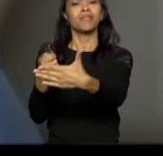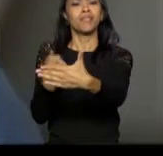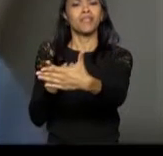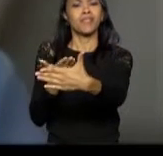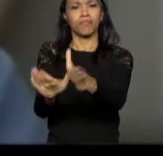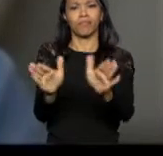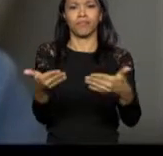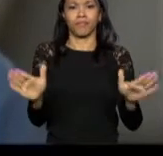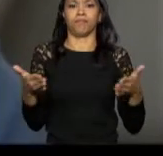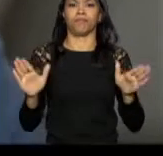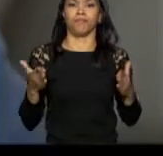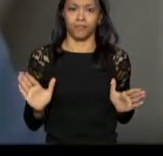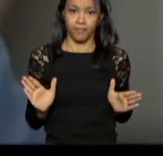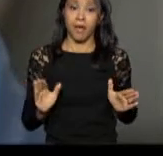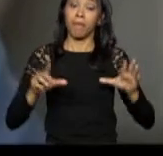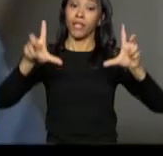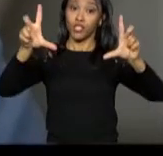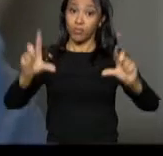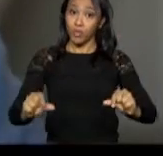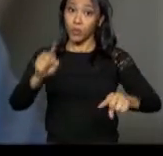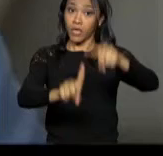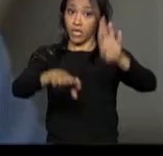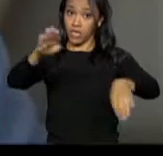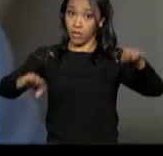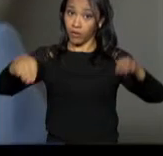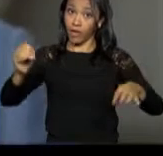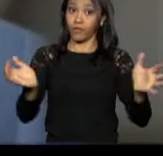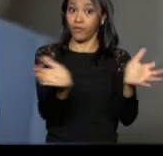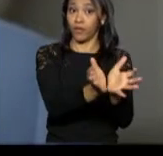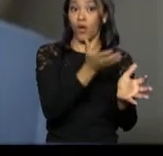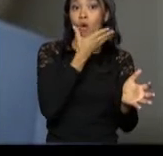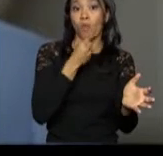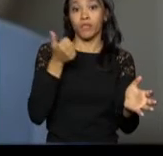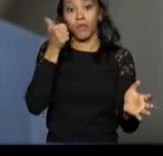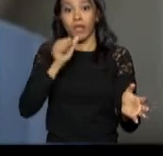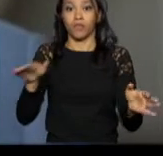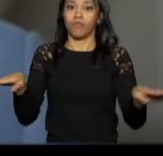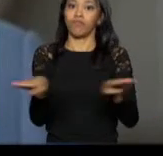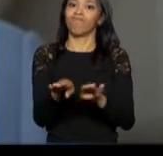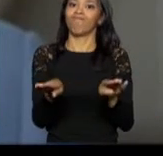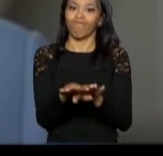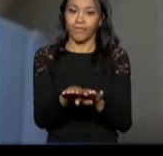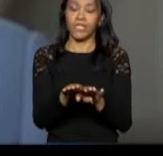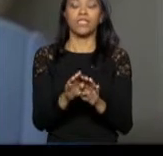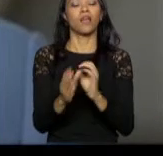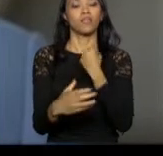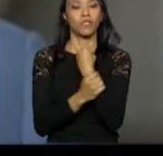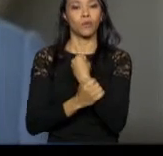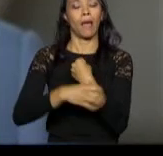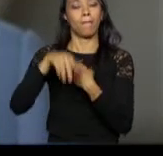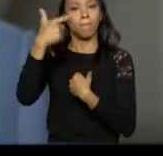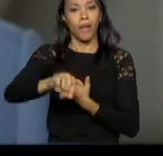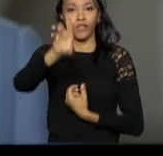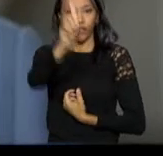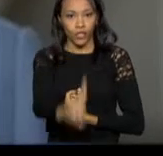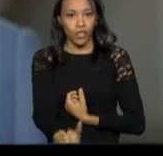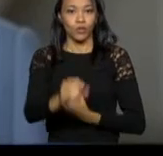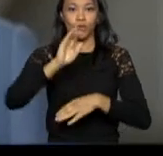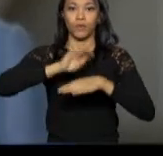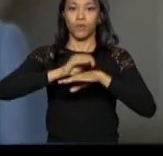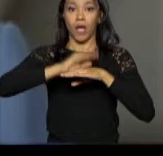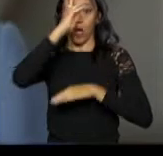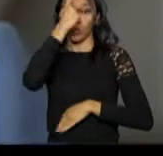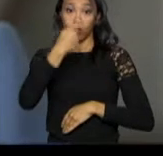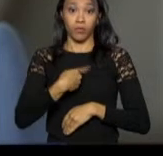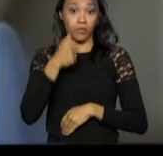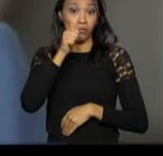rompidas para diminuir a desigualdade entre os gêneros e garantir mais direito, mais autonomia às